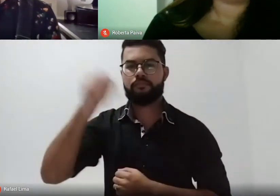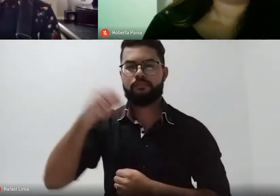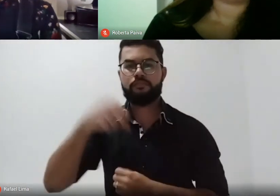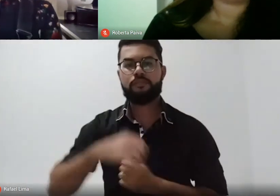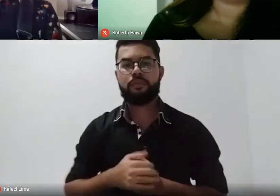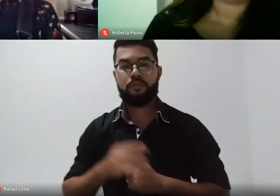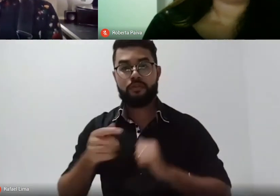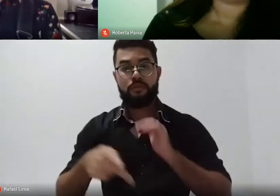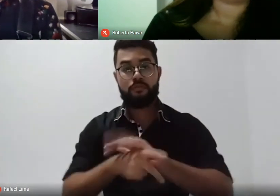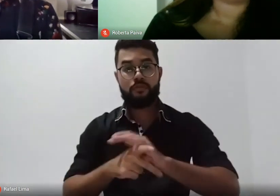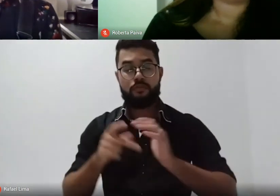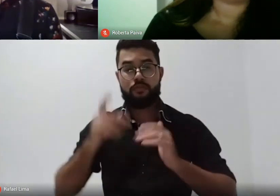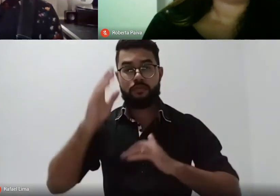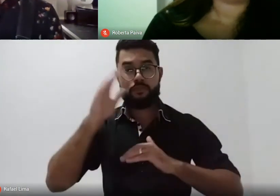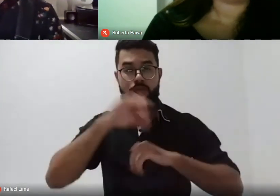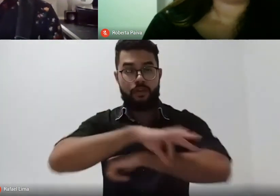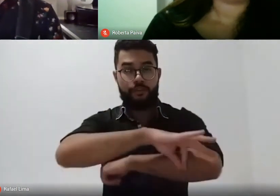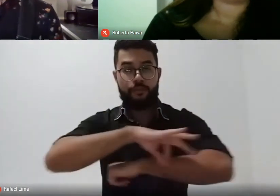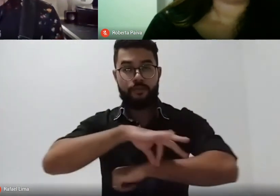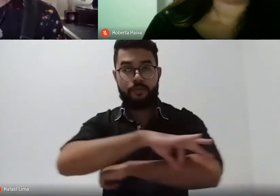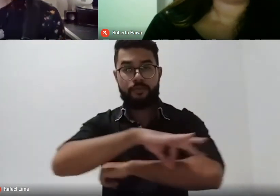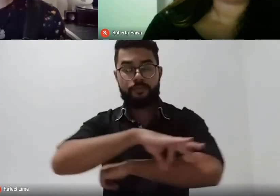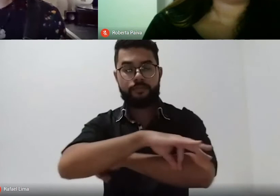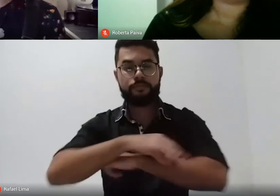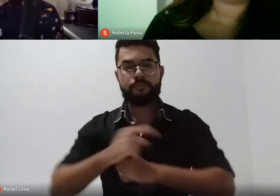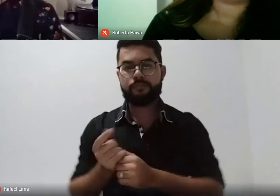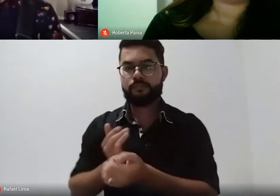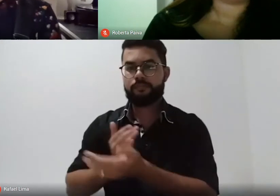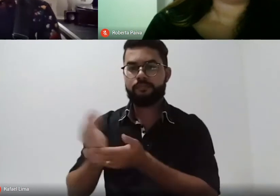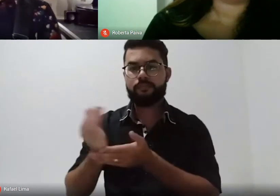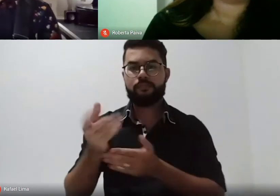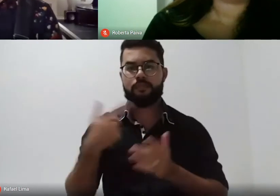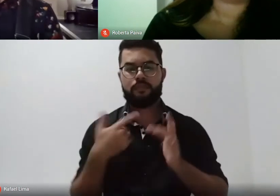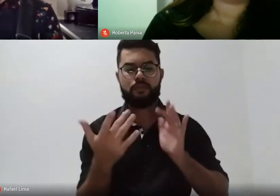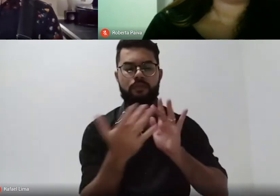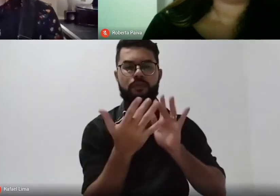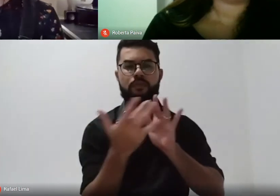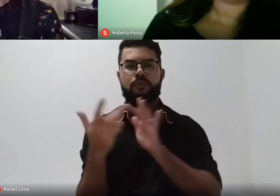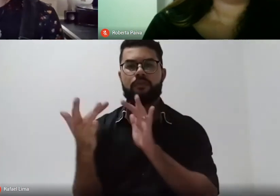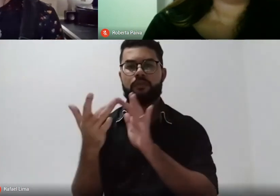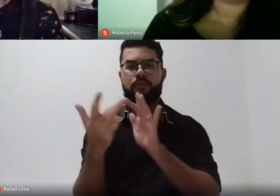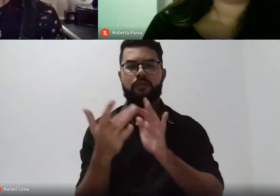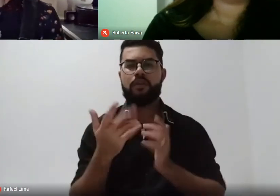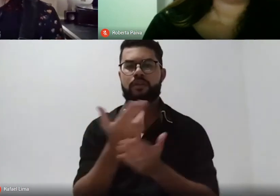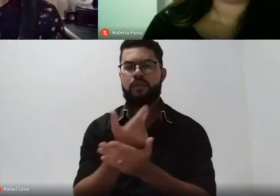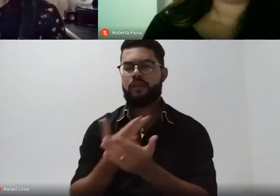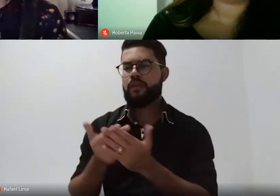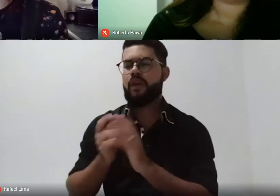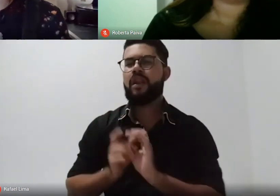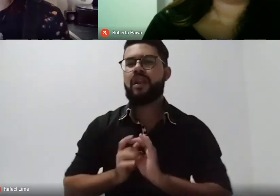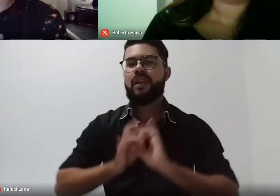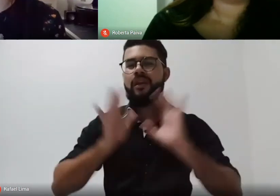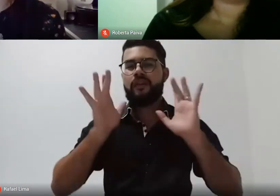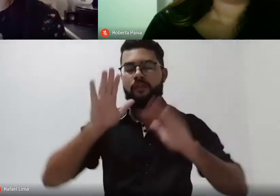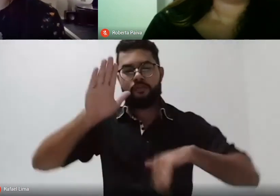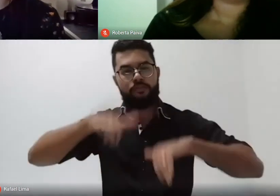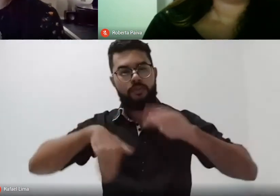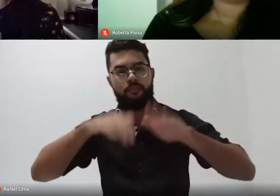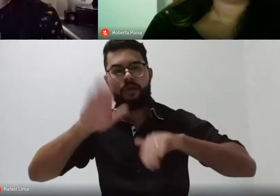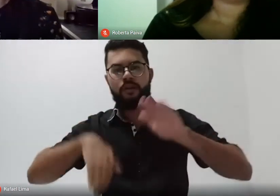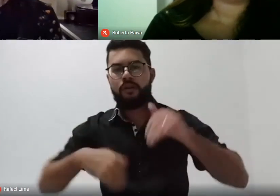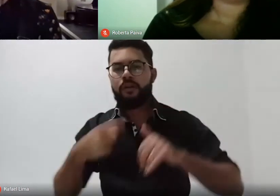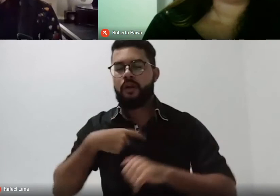edificações. E já começa a ter contato com normas, desenho à mão livre, dependendo do professor, ele introduz a parte de